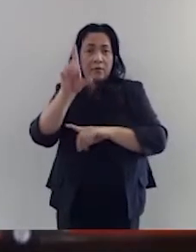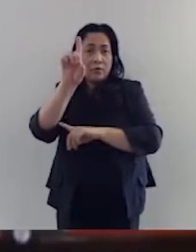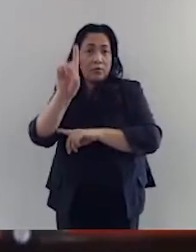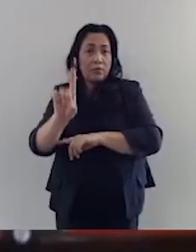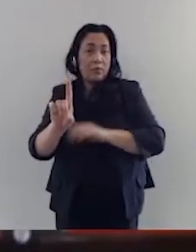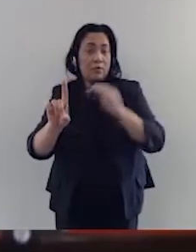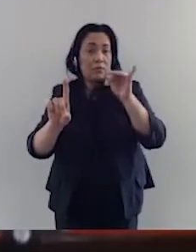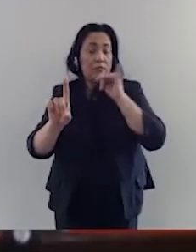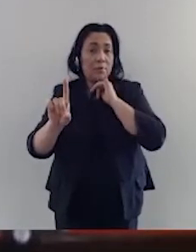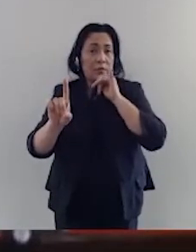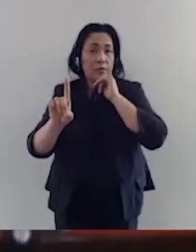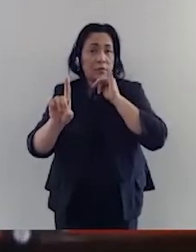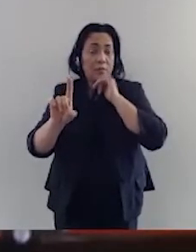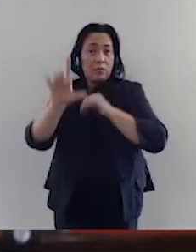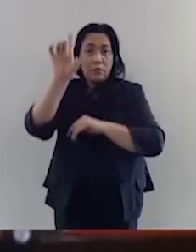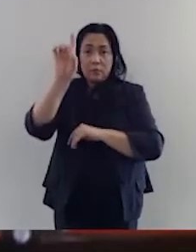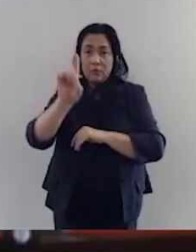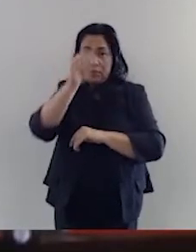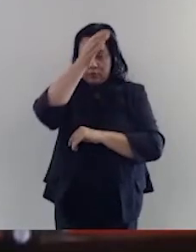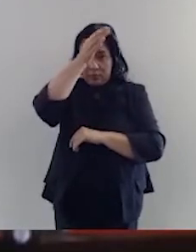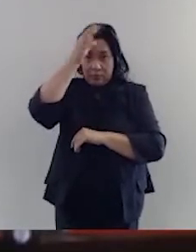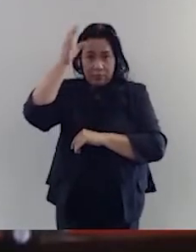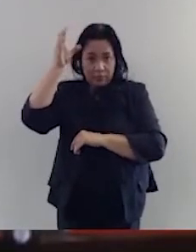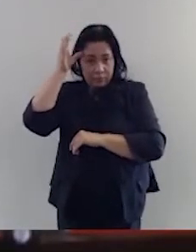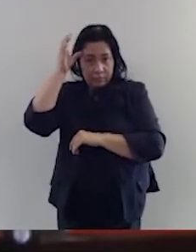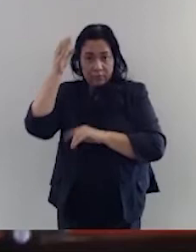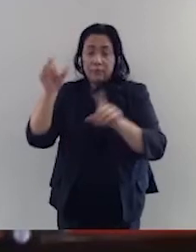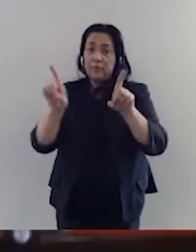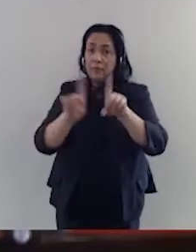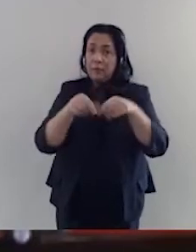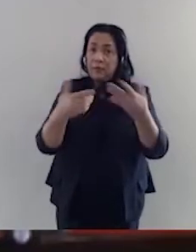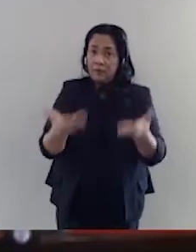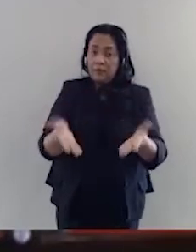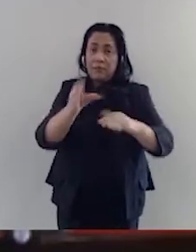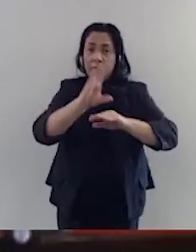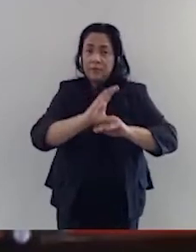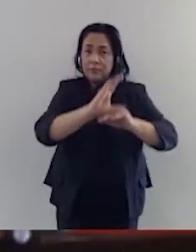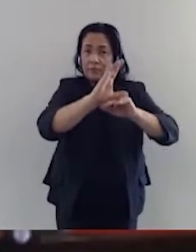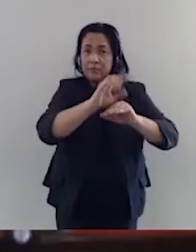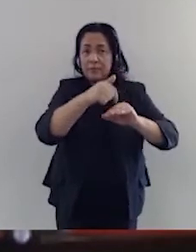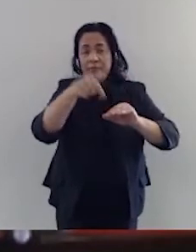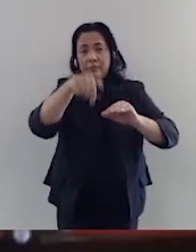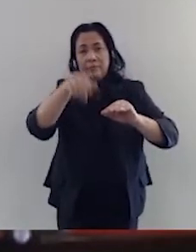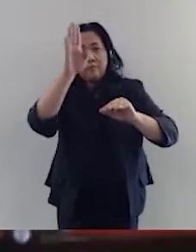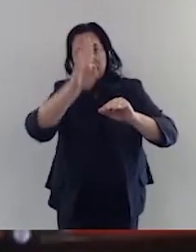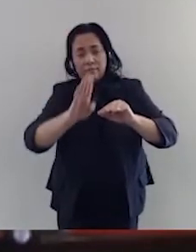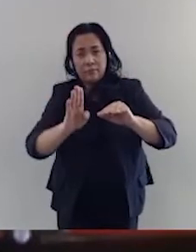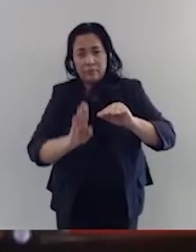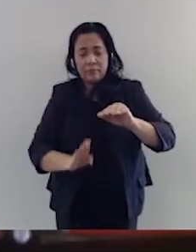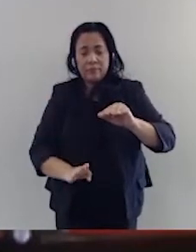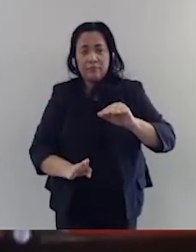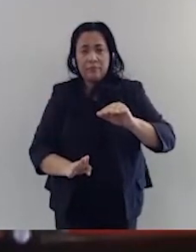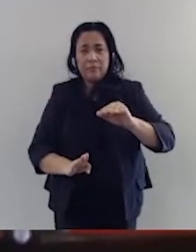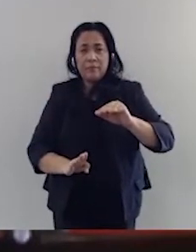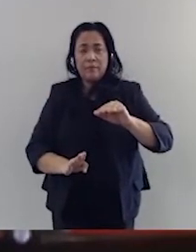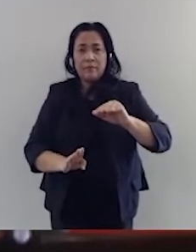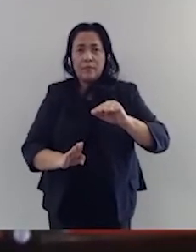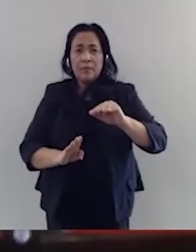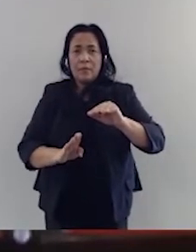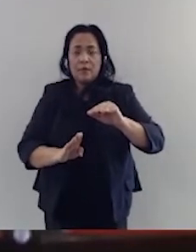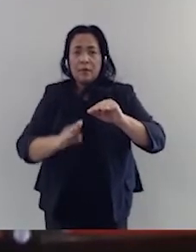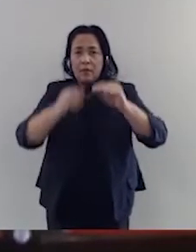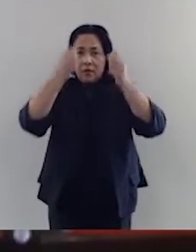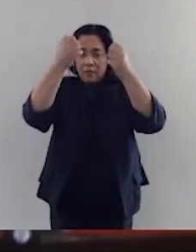por exemplo, dos direitos do consumidor. Então, a Constituição brasileira, além de ter cuidado